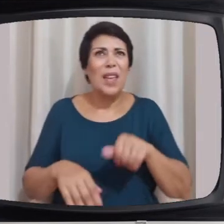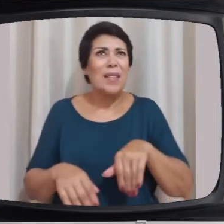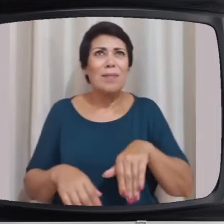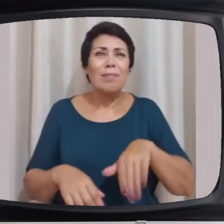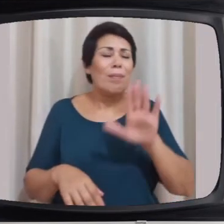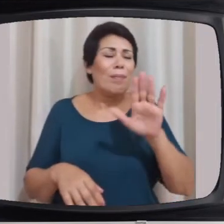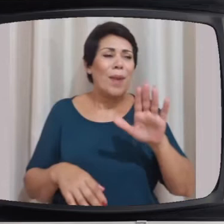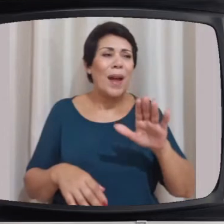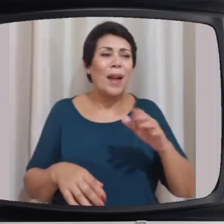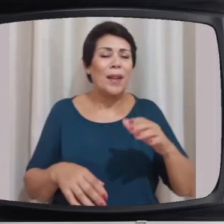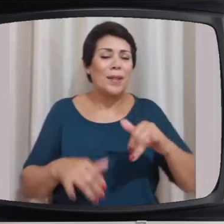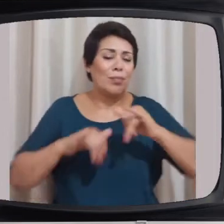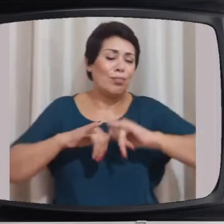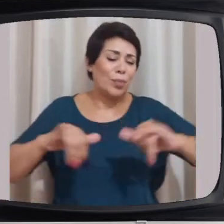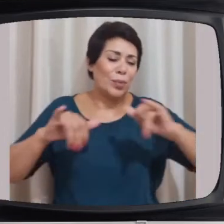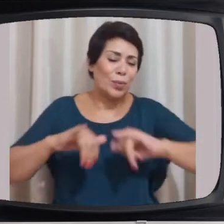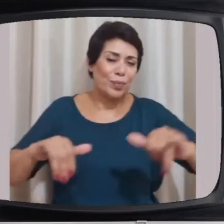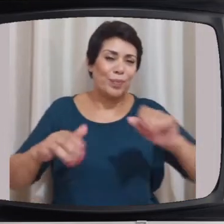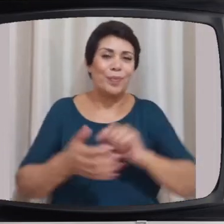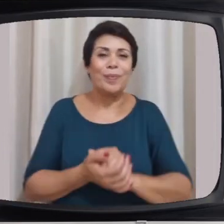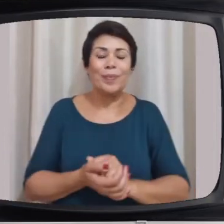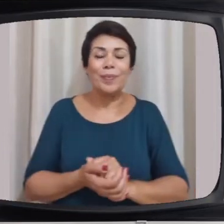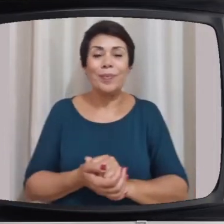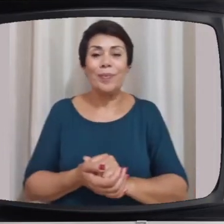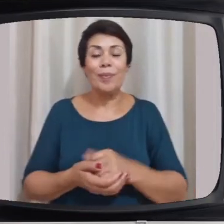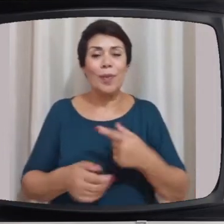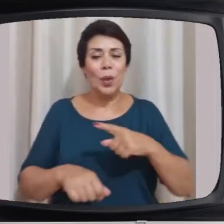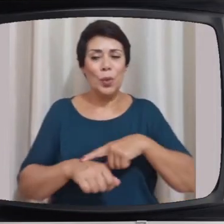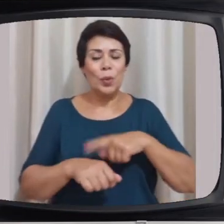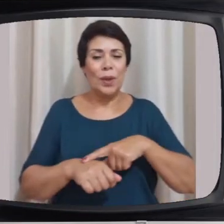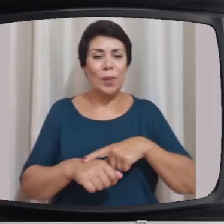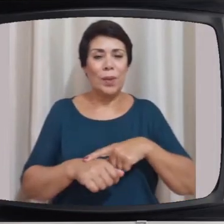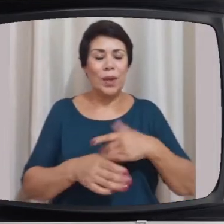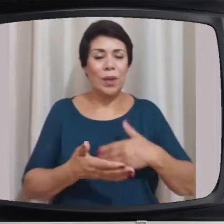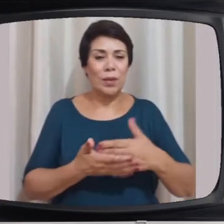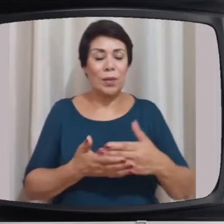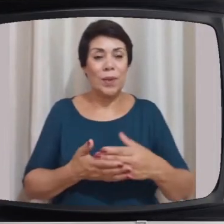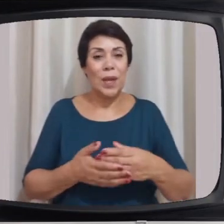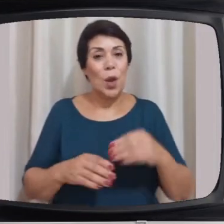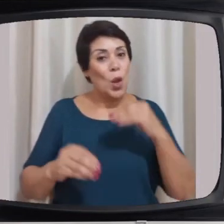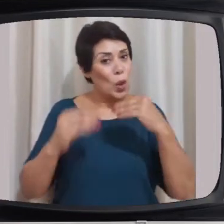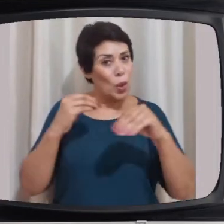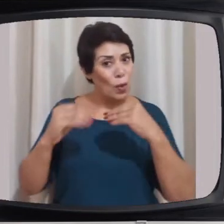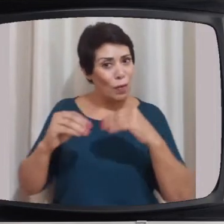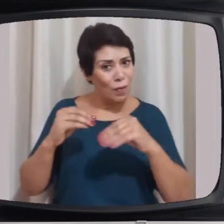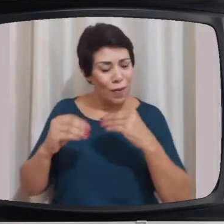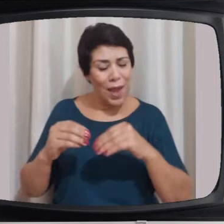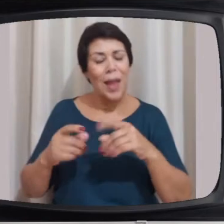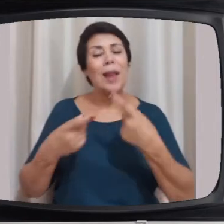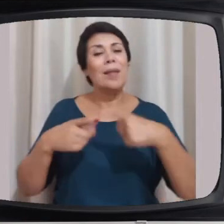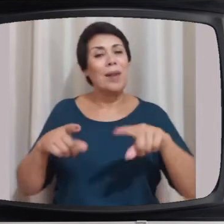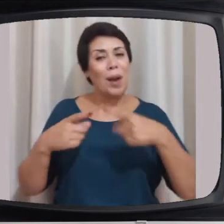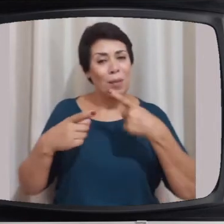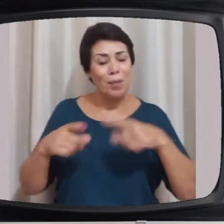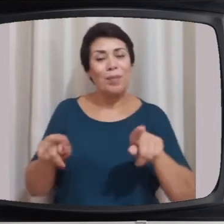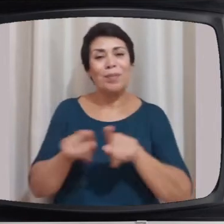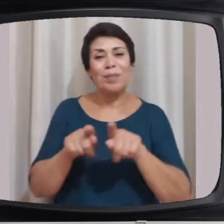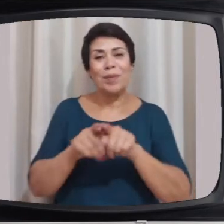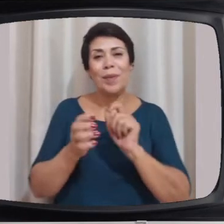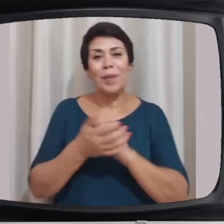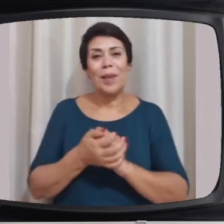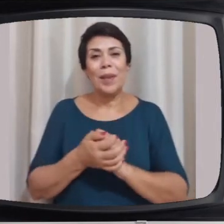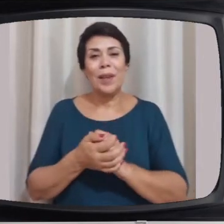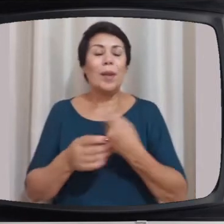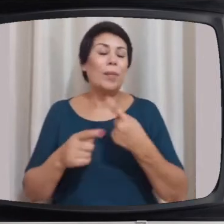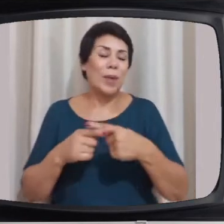né, tocaram em rádio desde a nossa... Em novela também. Ela? Nossa, realmente. Isso faz muita diferença na carreira